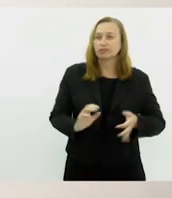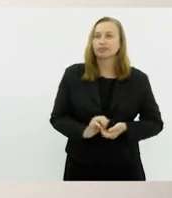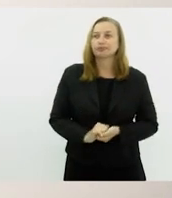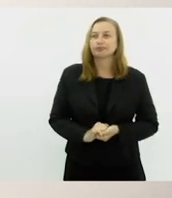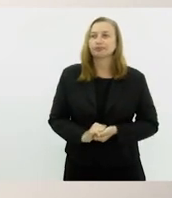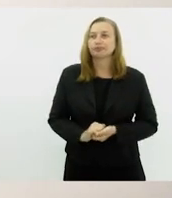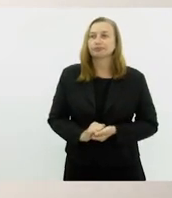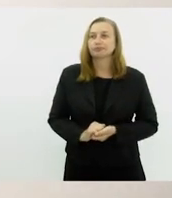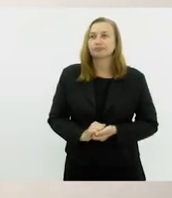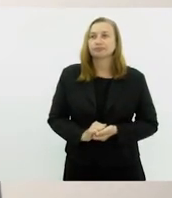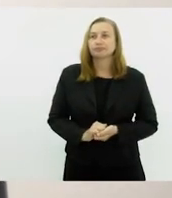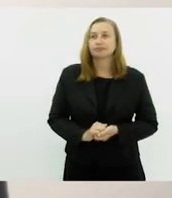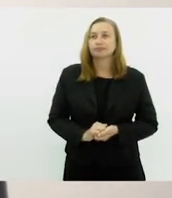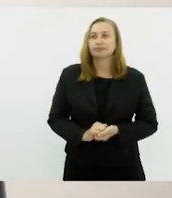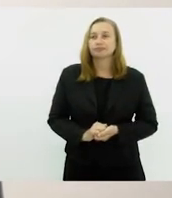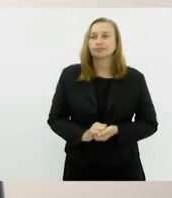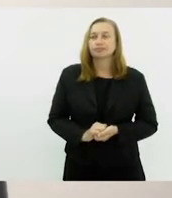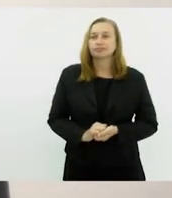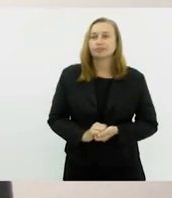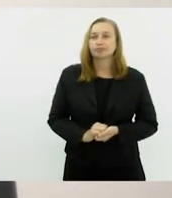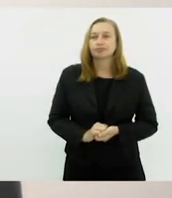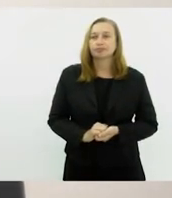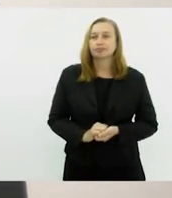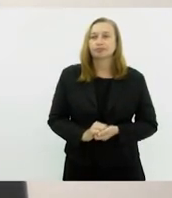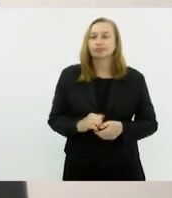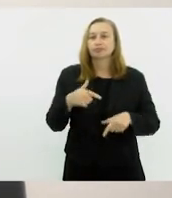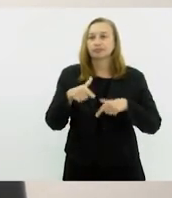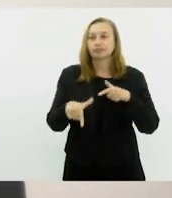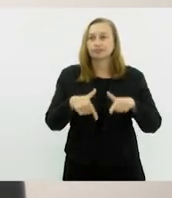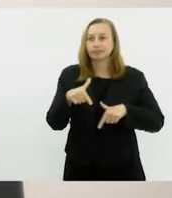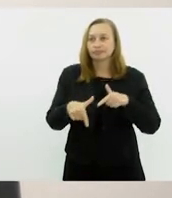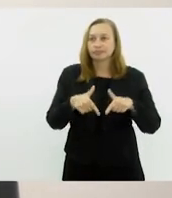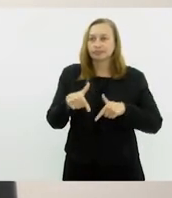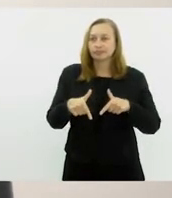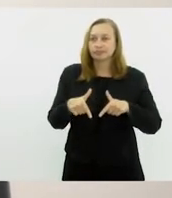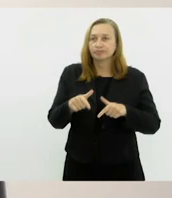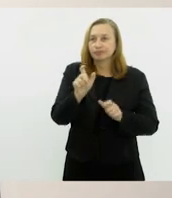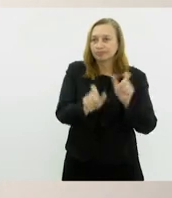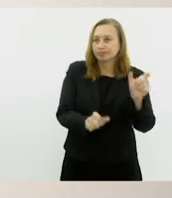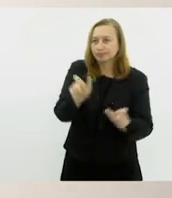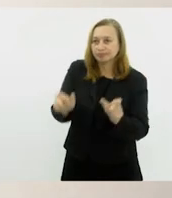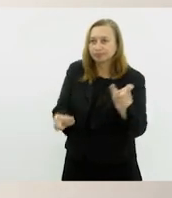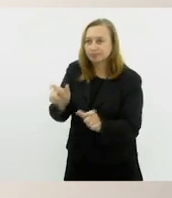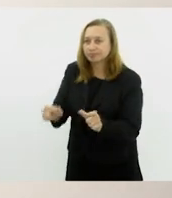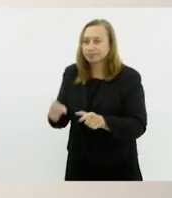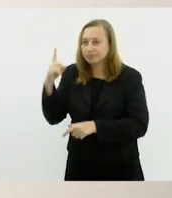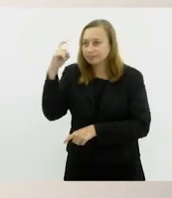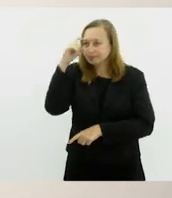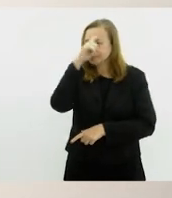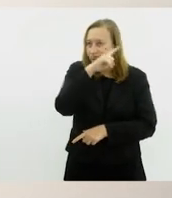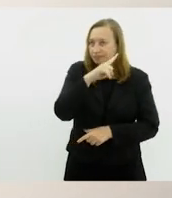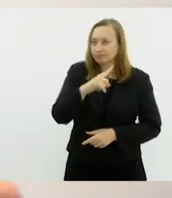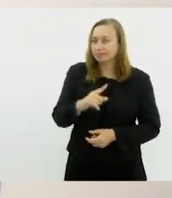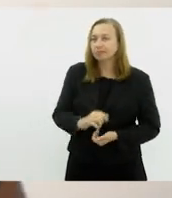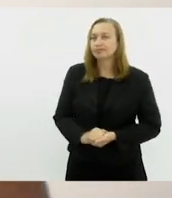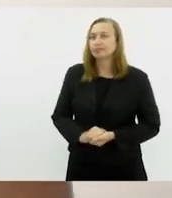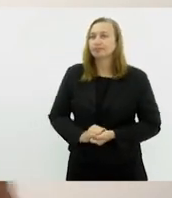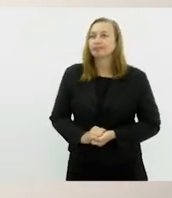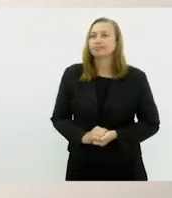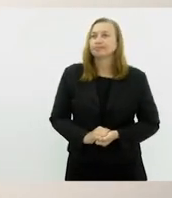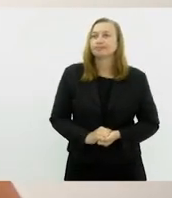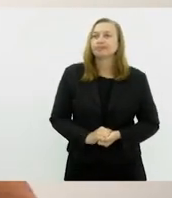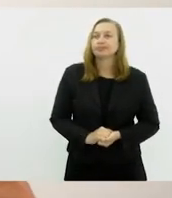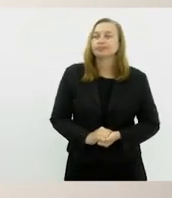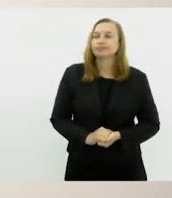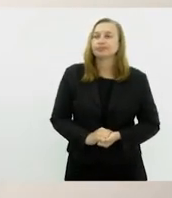liberdade a gente trabalha com com com pessoas que tem dificuldades de de de